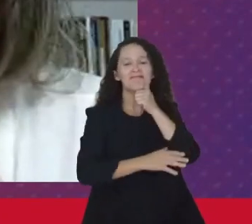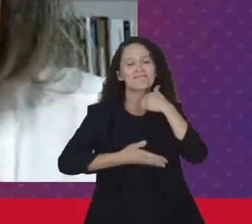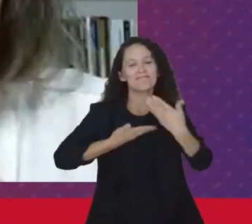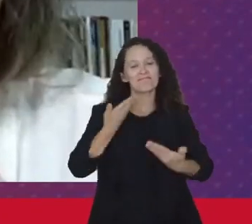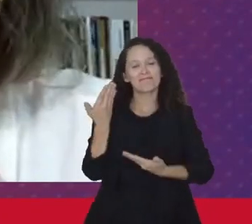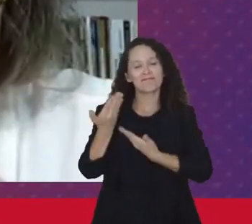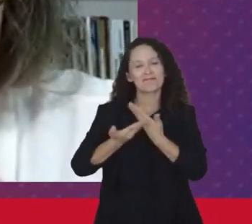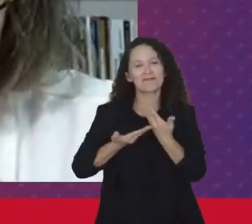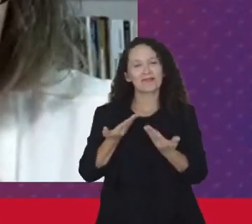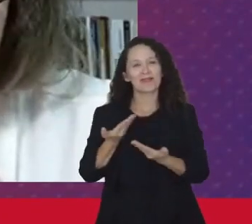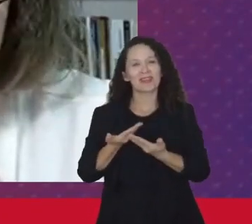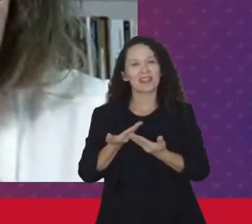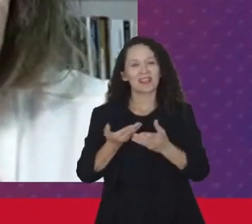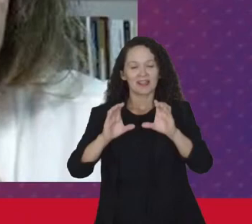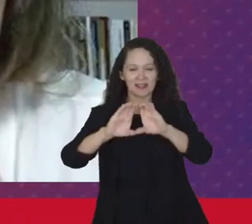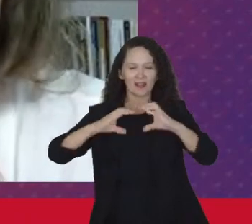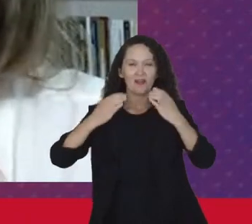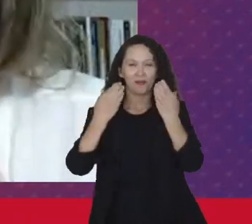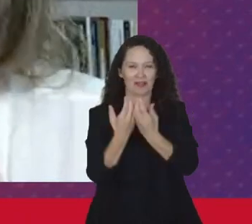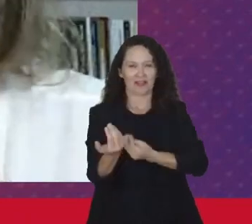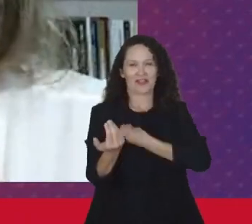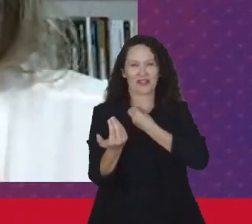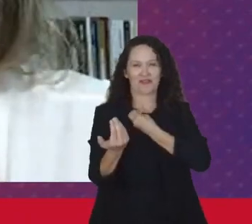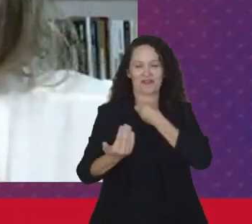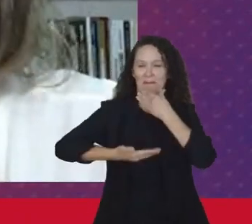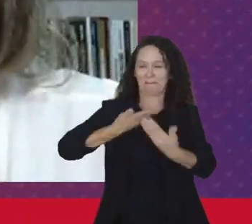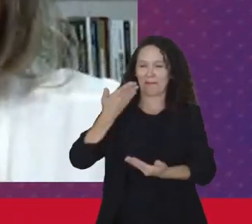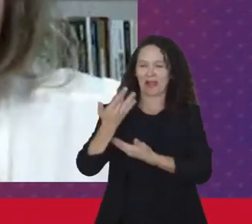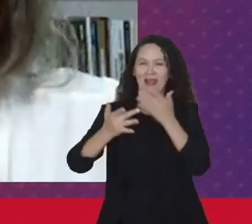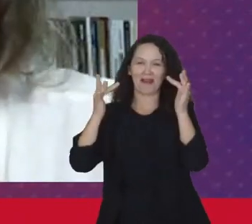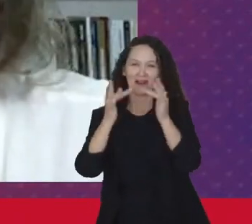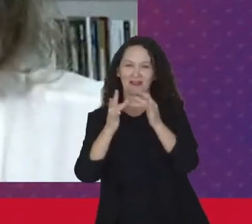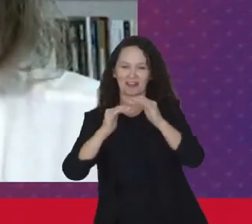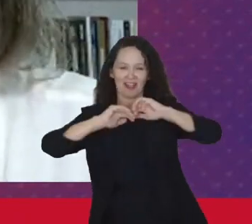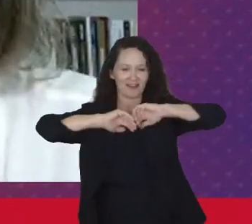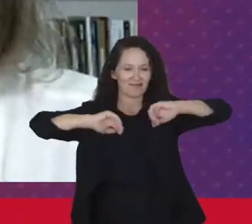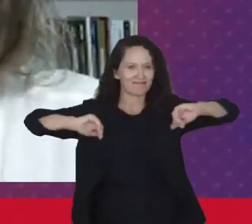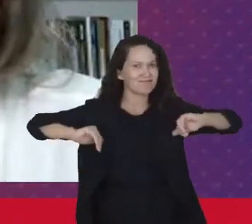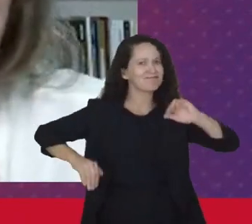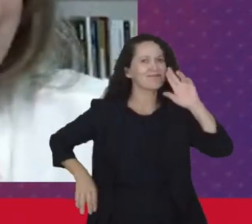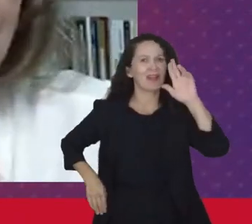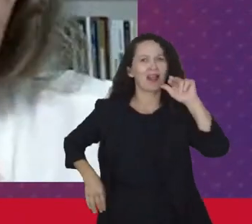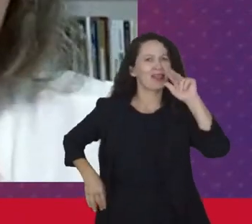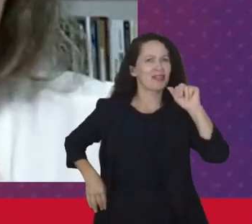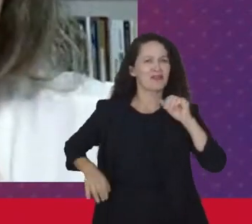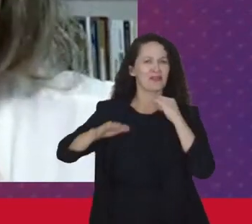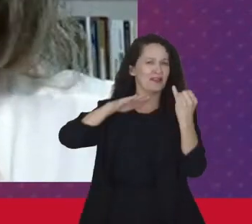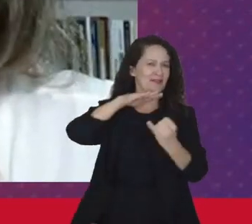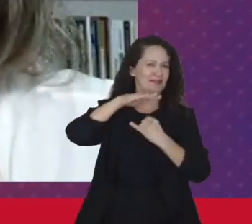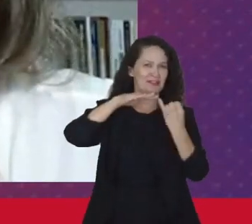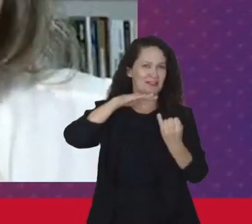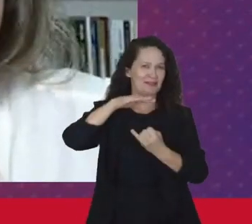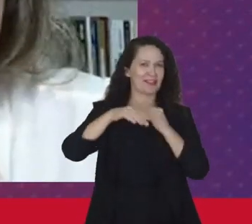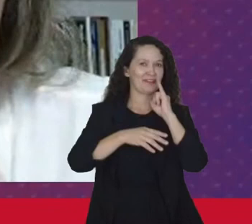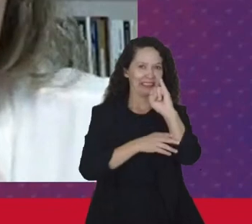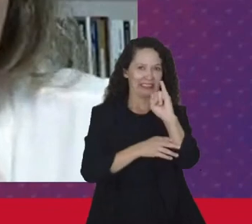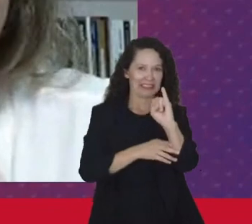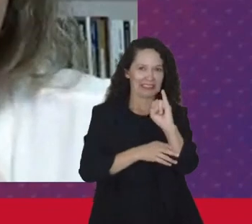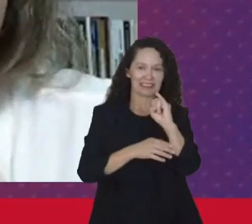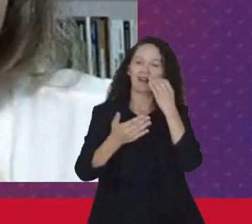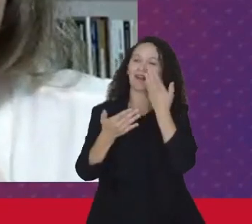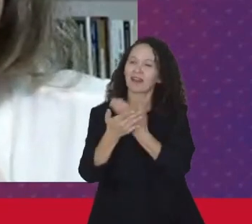e o conjunto da comunidade que ela vive. Ela não vai estar afastada numa instituição, ela vai estar